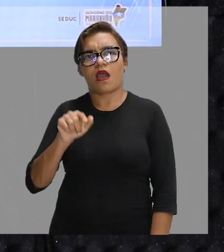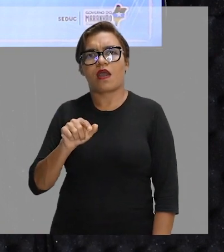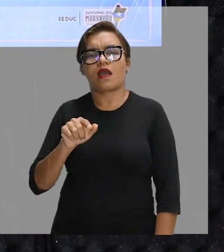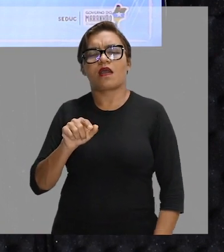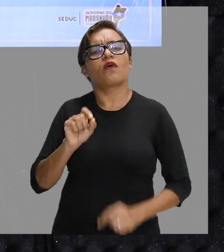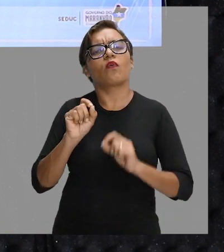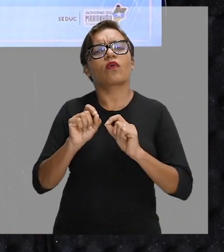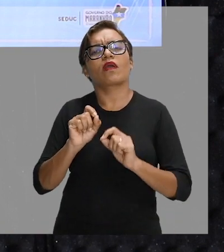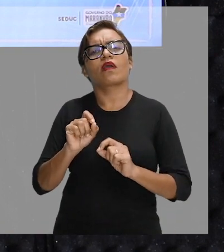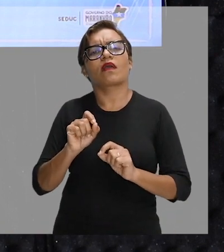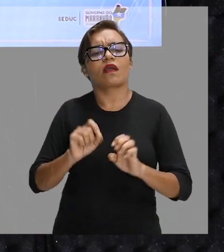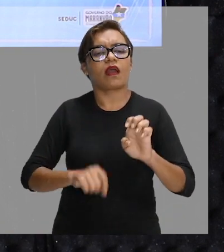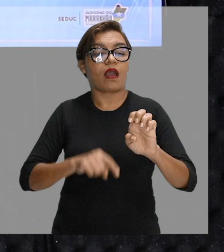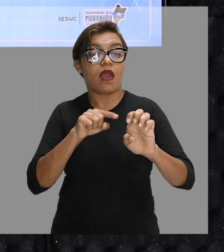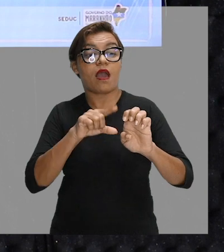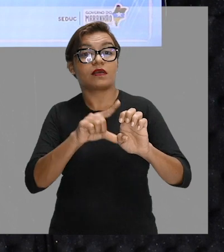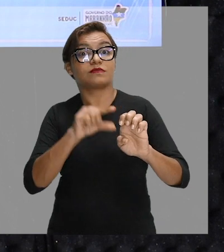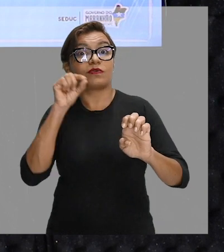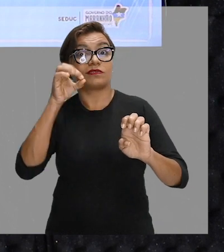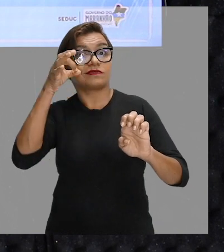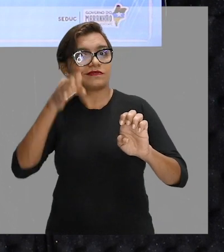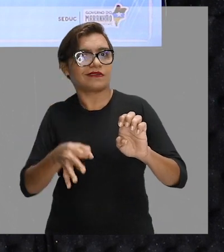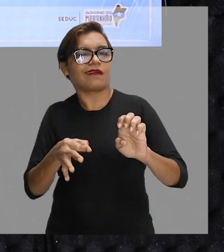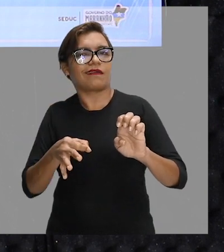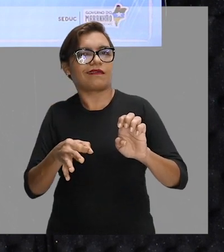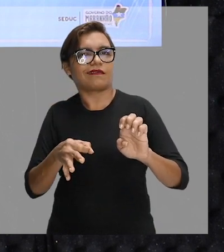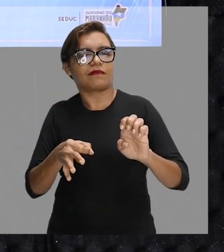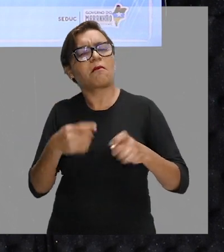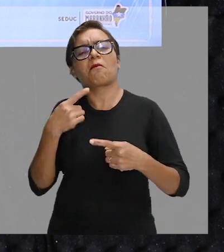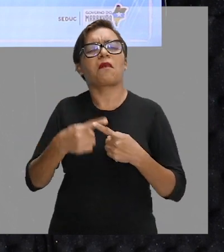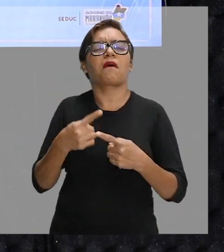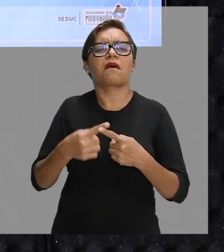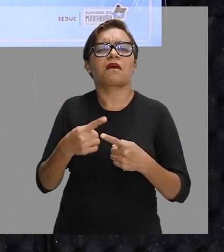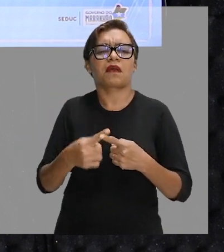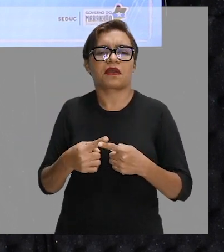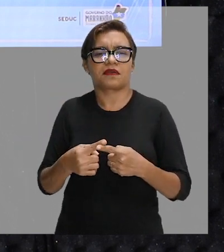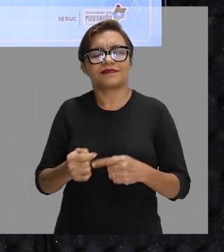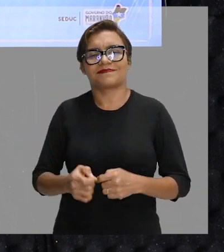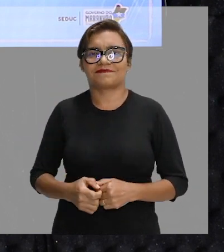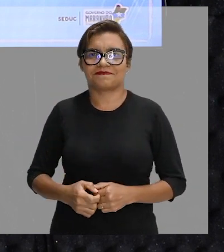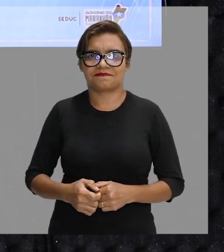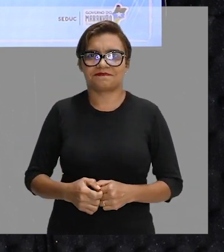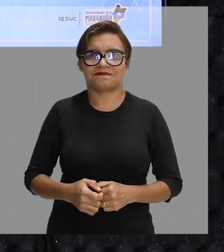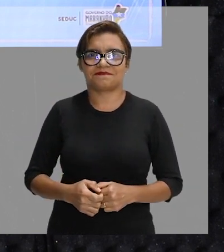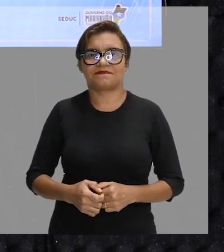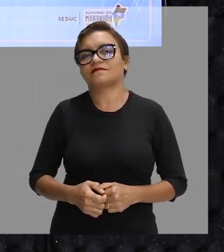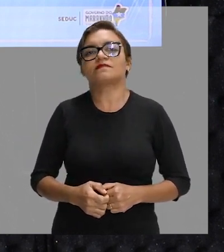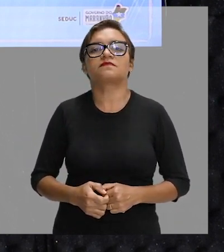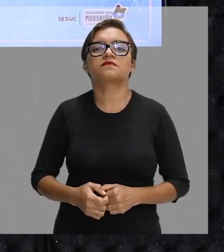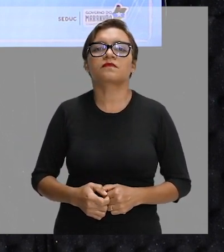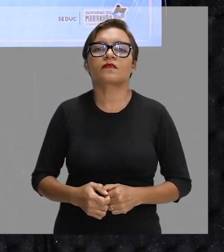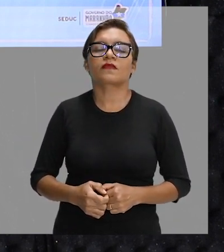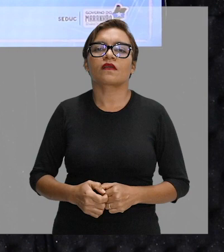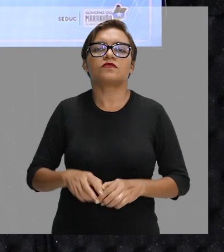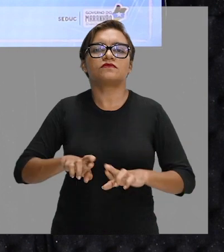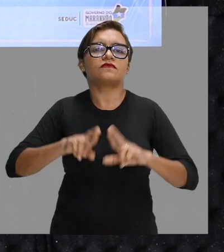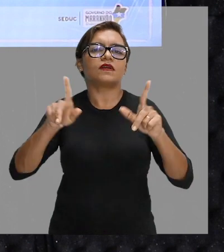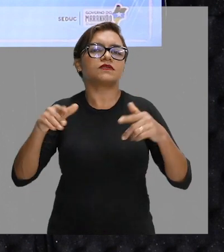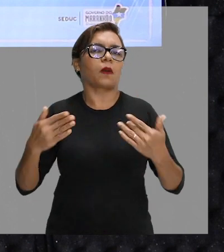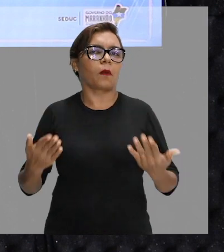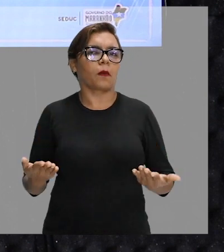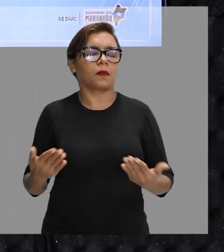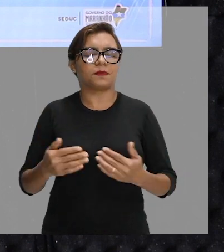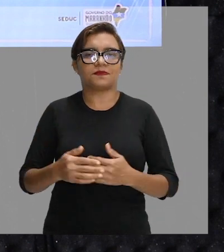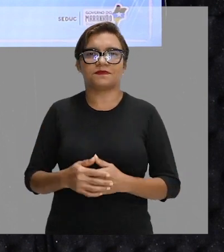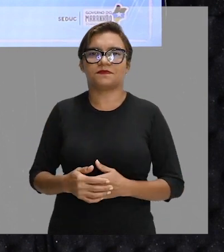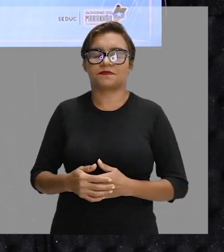é a letra E? Mas já que nós temos a letra D e a letra E com os mesmos valores. Qual é a diferença?